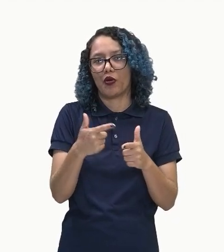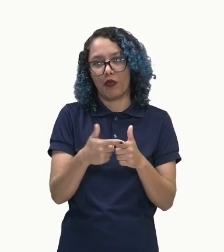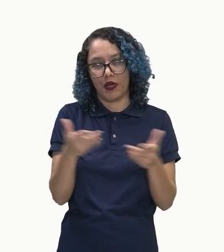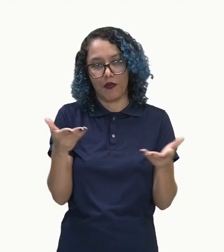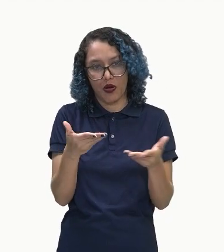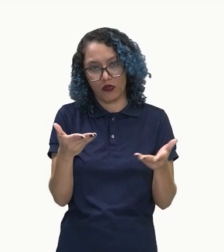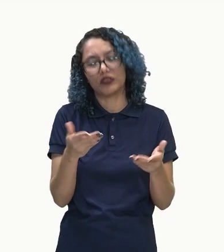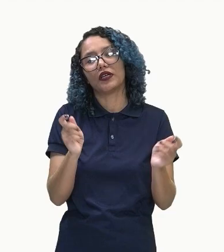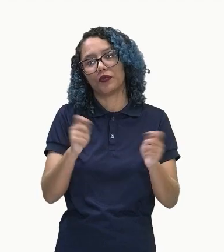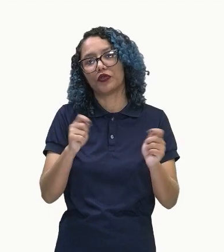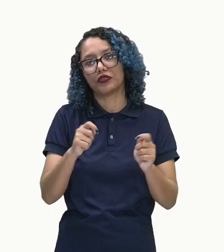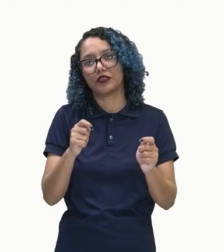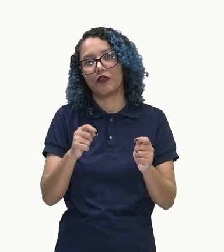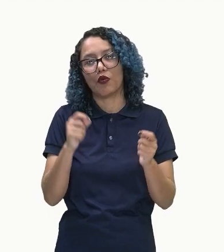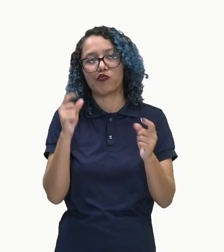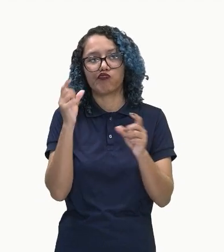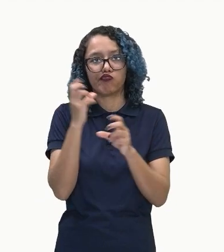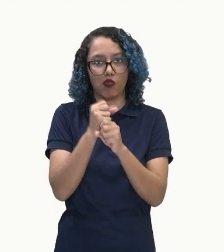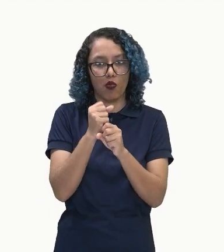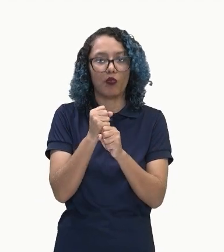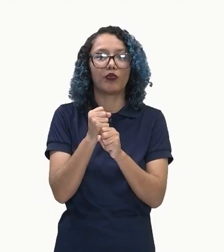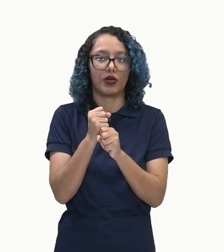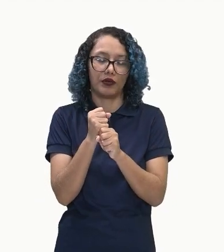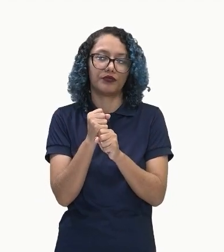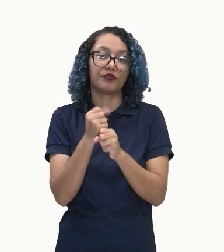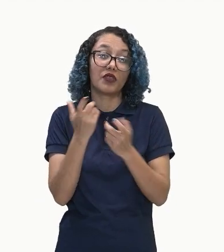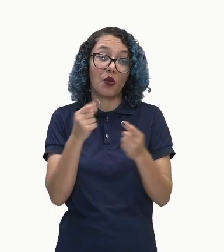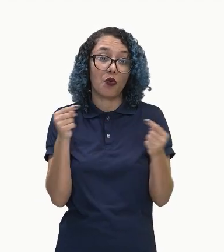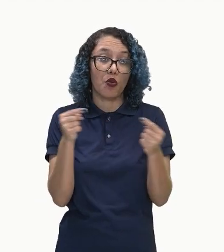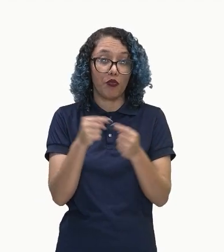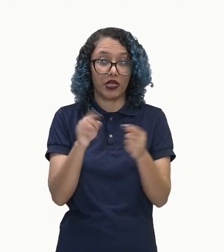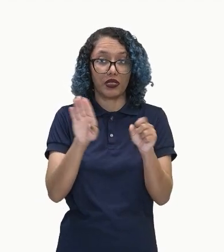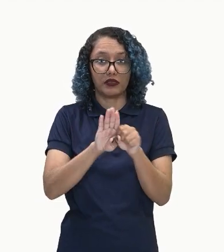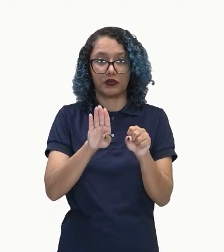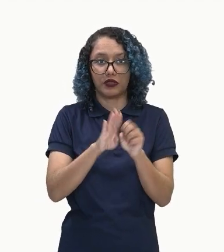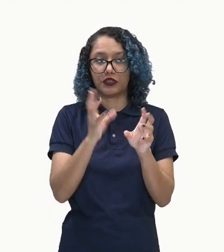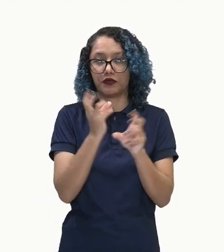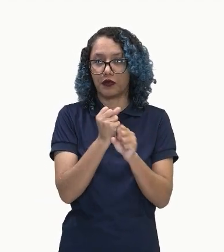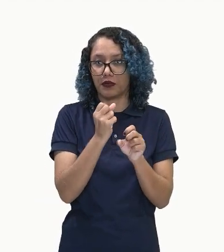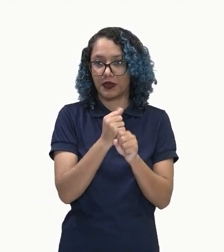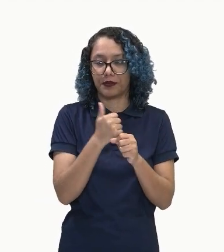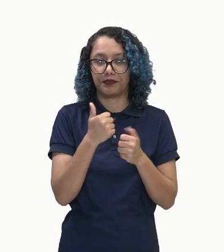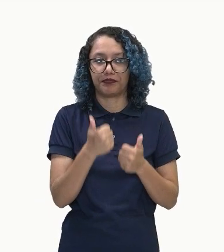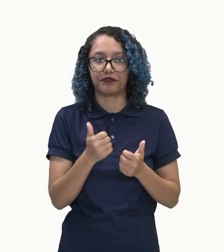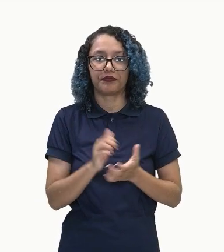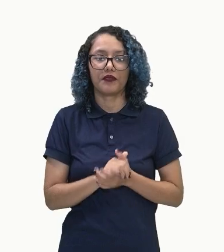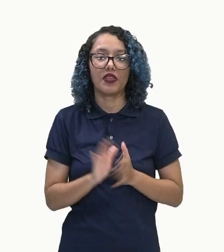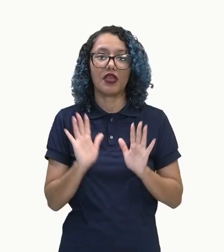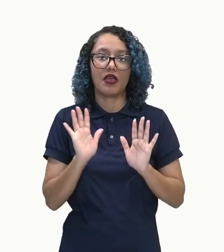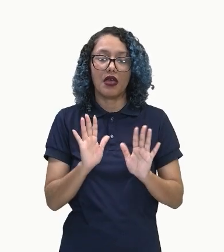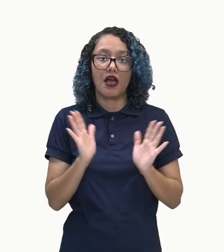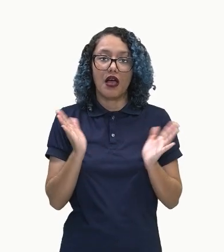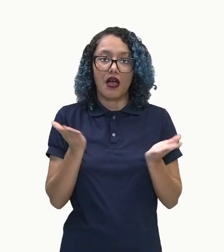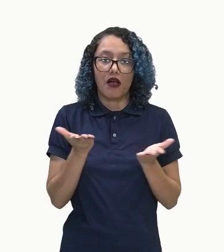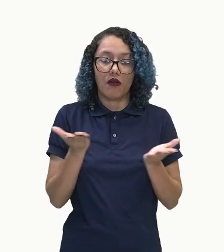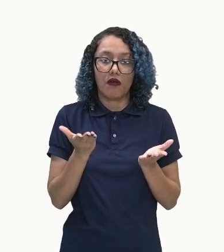dá para contar. Logo, são substantivos contáveis, tá certo? Agora eu vou mostrar para